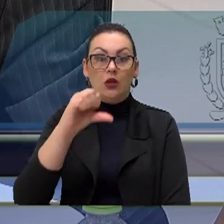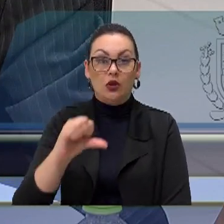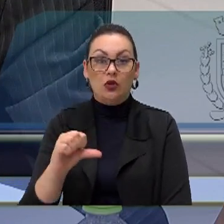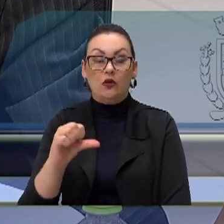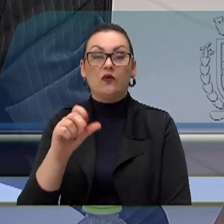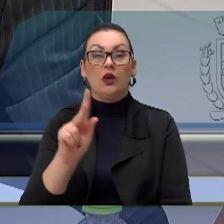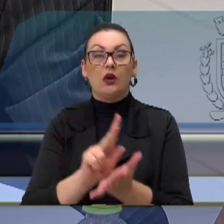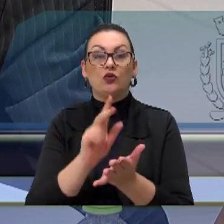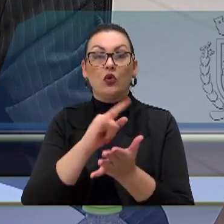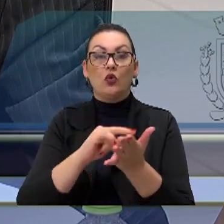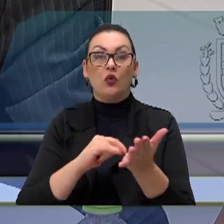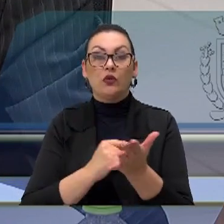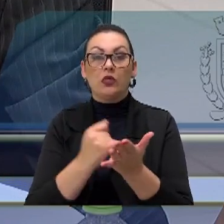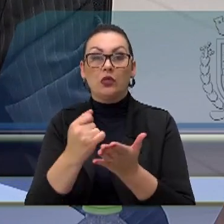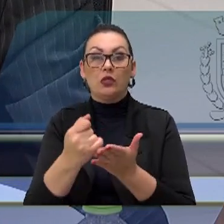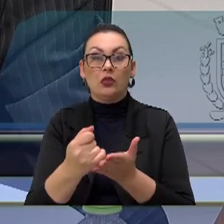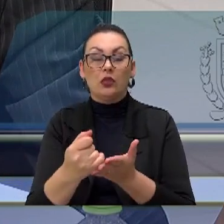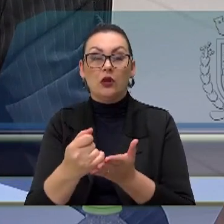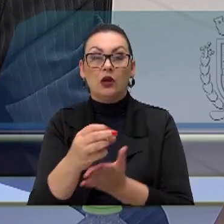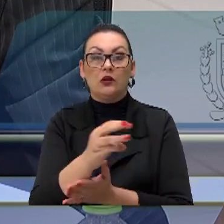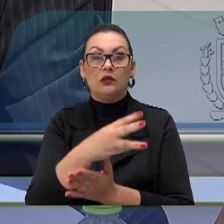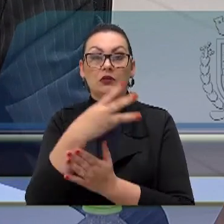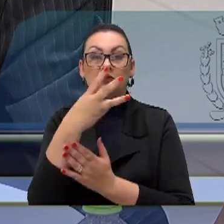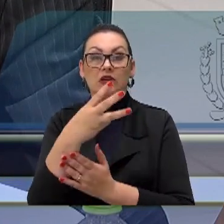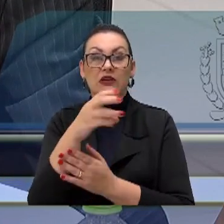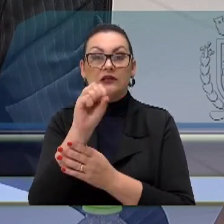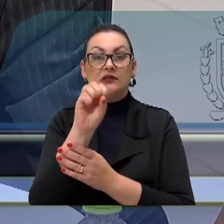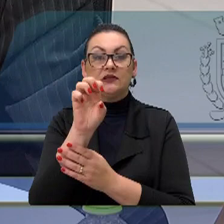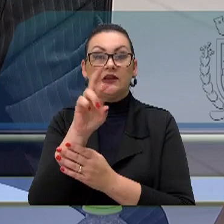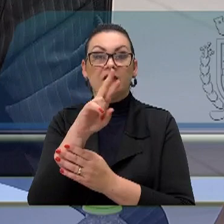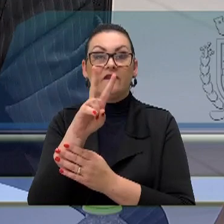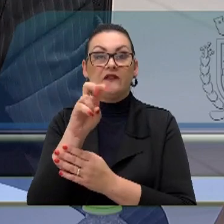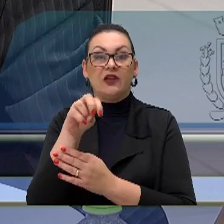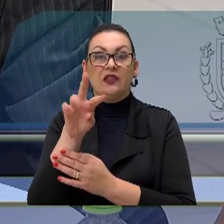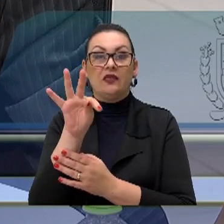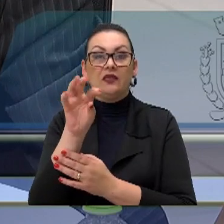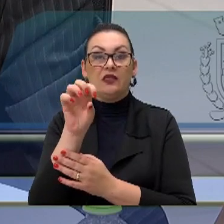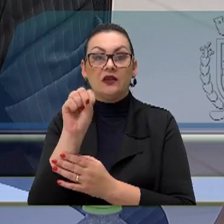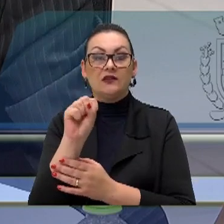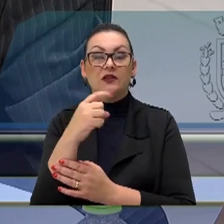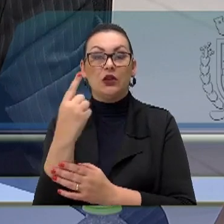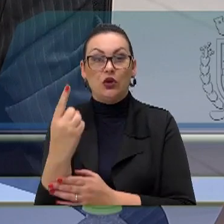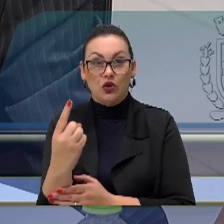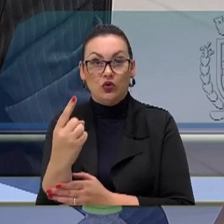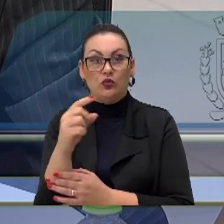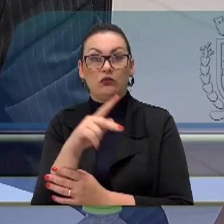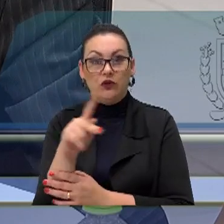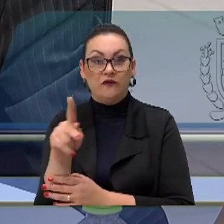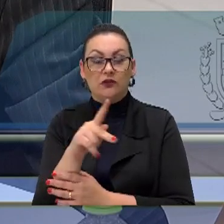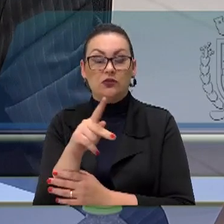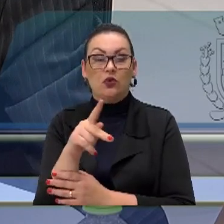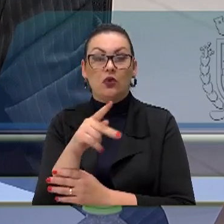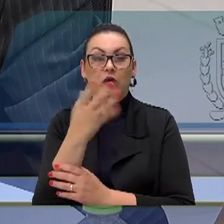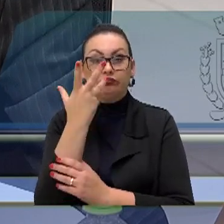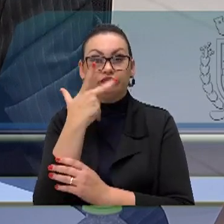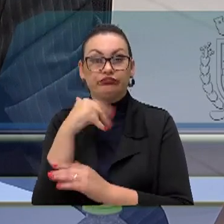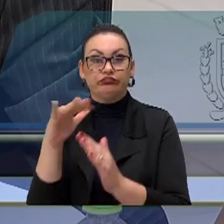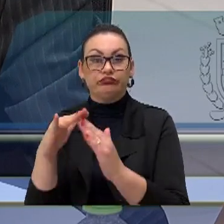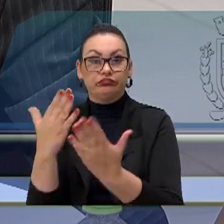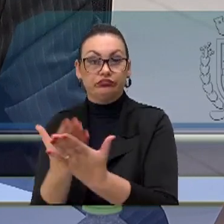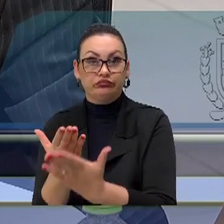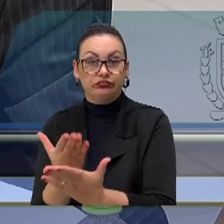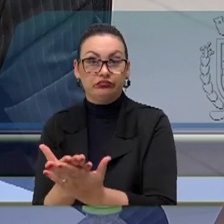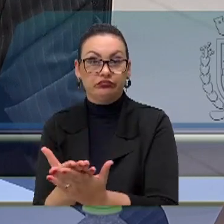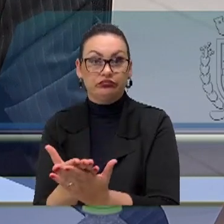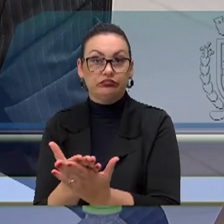163-E-2019, que autoriza a contratação de 3 serventes e uma atendente de Escola Municipal de Educação Infantil, EMEI, de autoria do